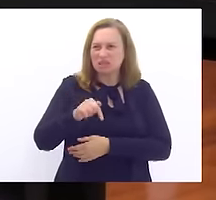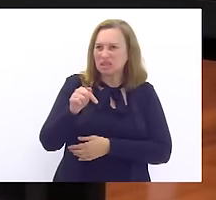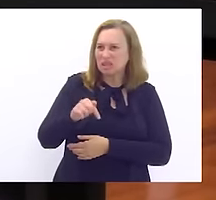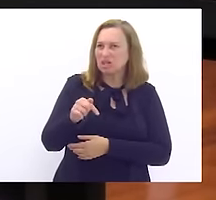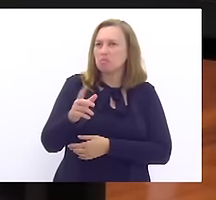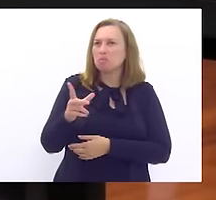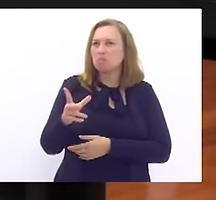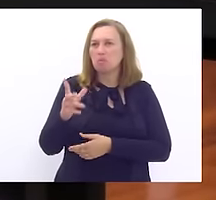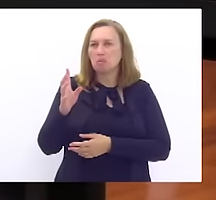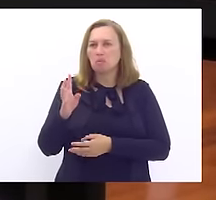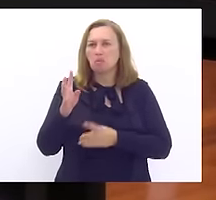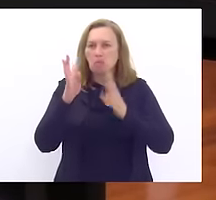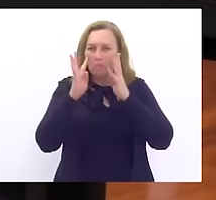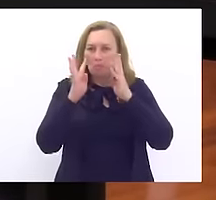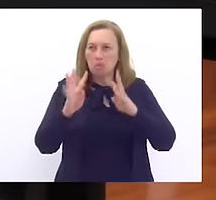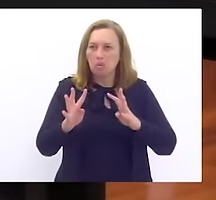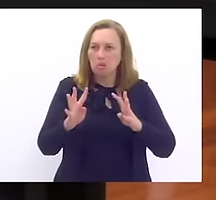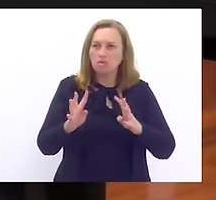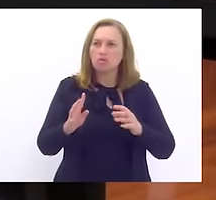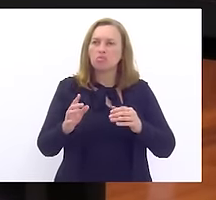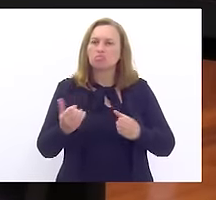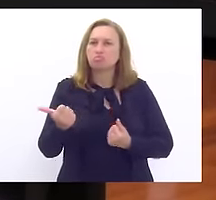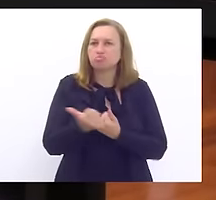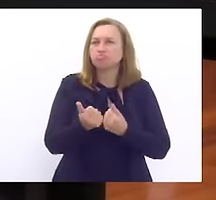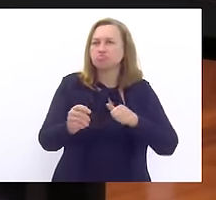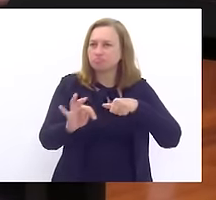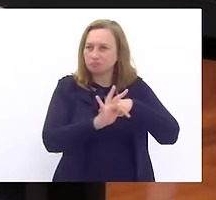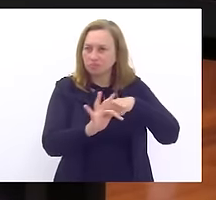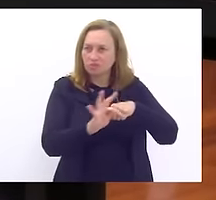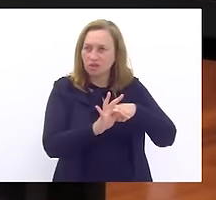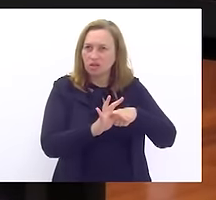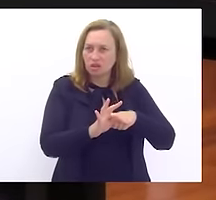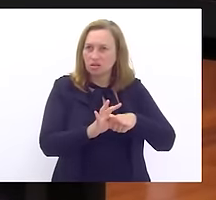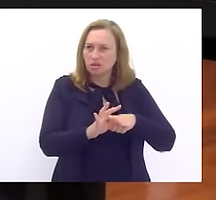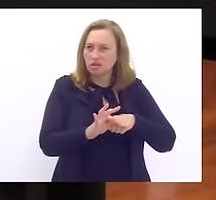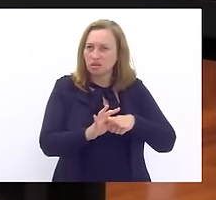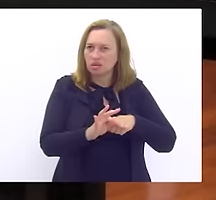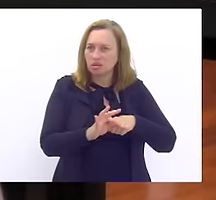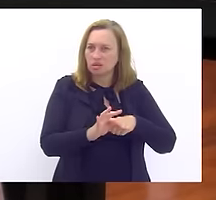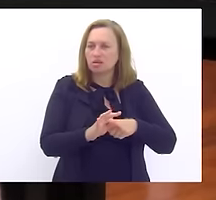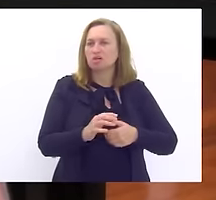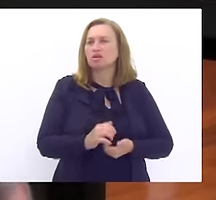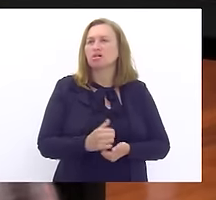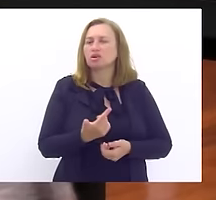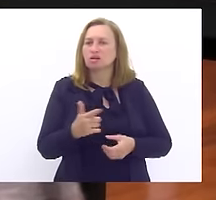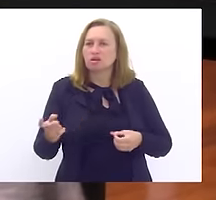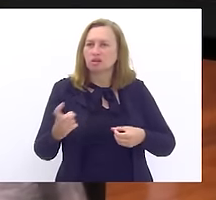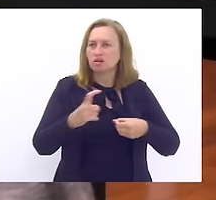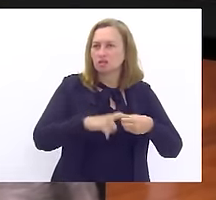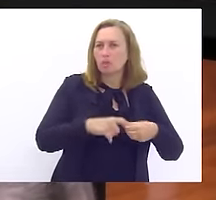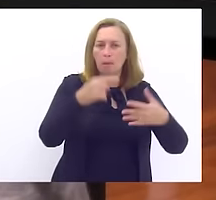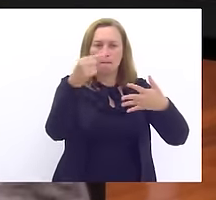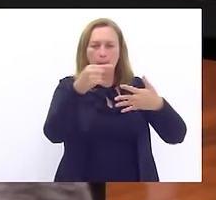melaço merece o melhor disciplinamento o apoio técnico pode ser dado até mesmo sem a existência do convênio